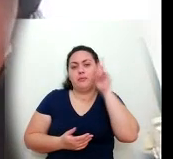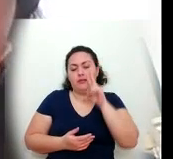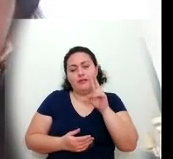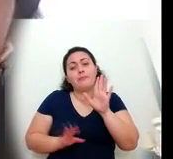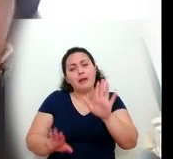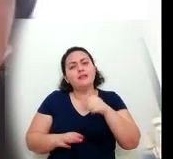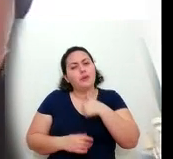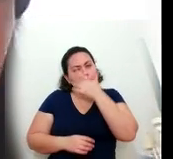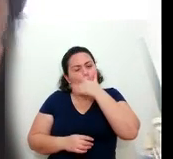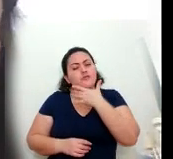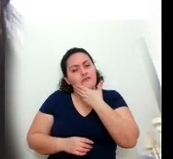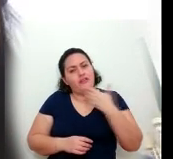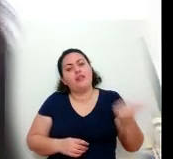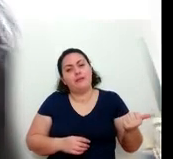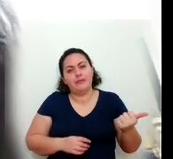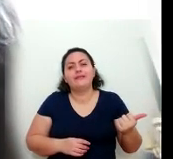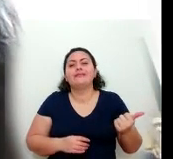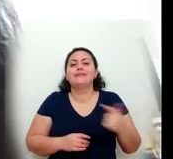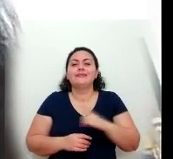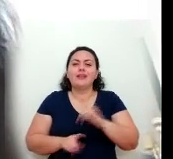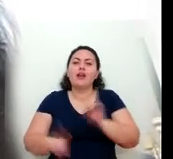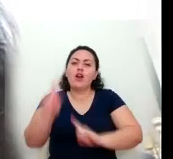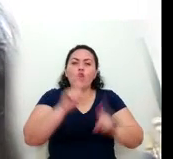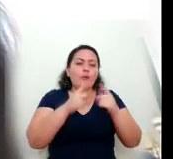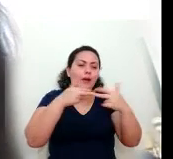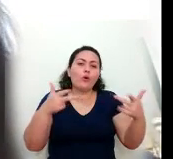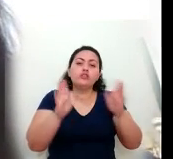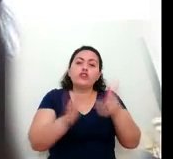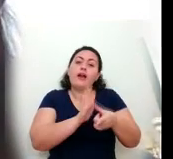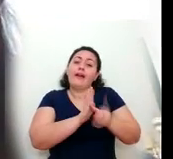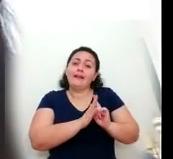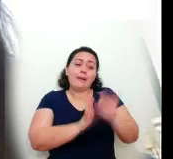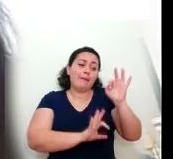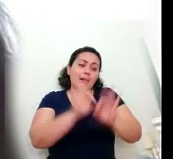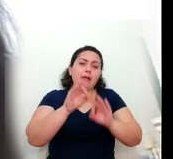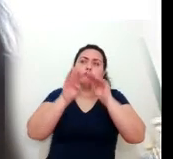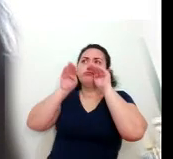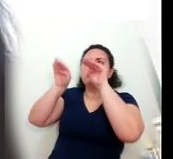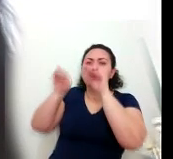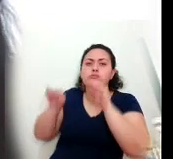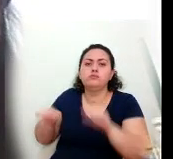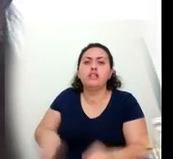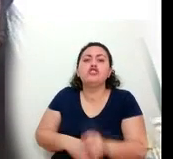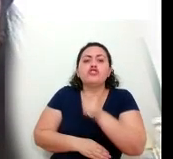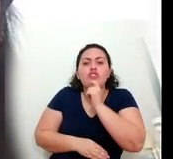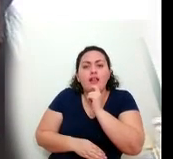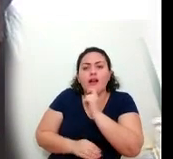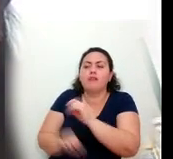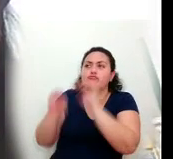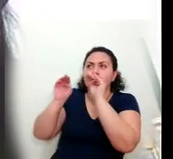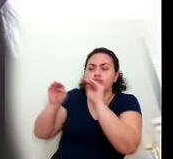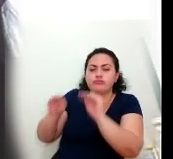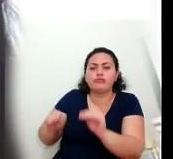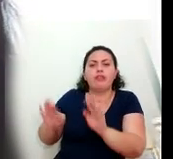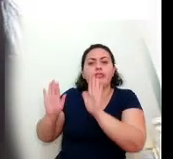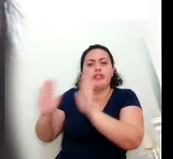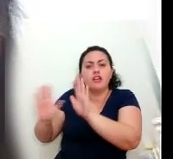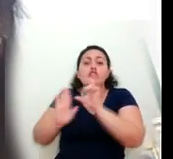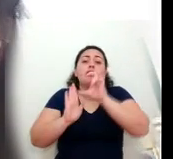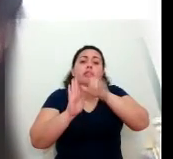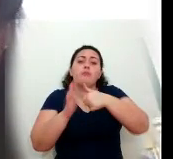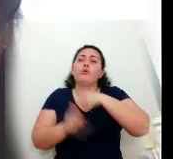assim. Mas acho que igual vale a pena, né, fazer uns pré-preparos, assim, já deixar as coisas mais organizadas na